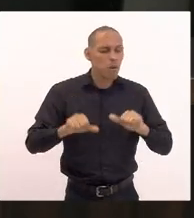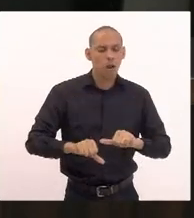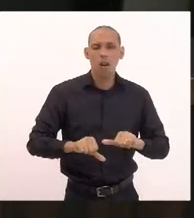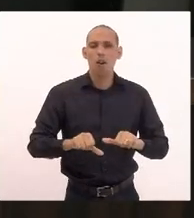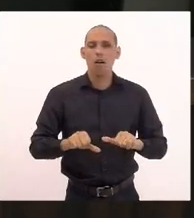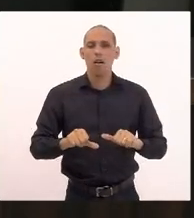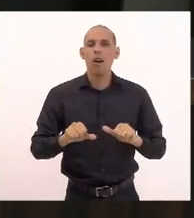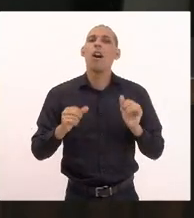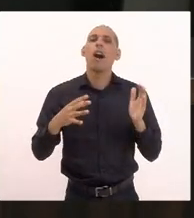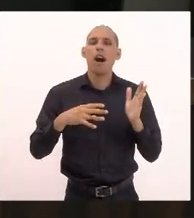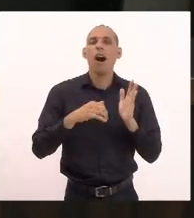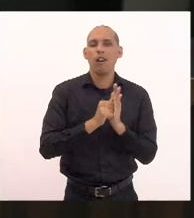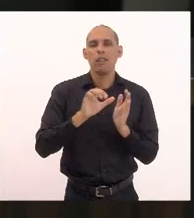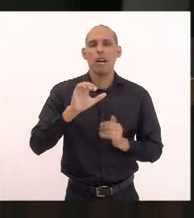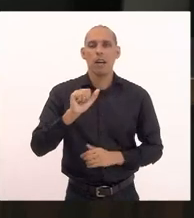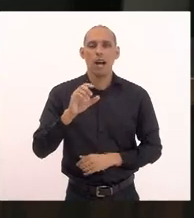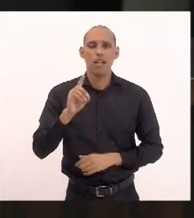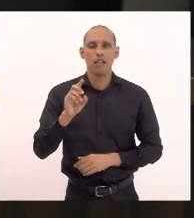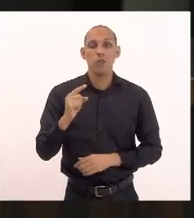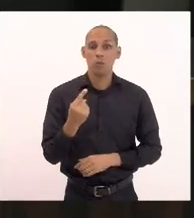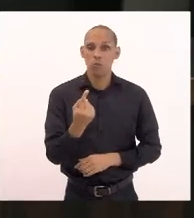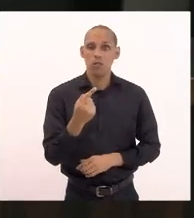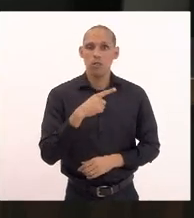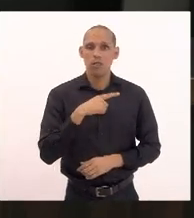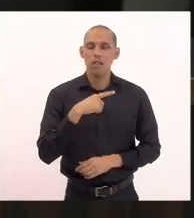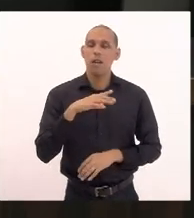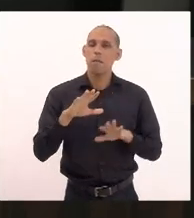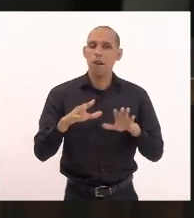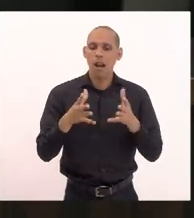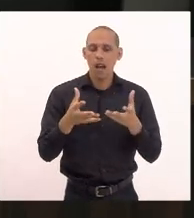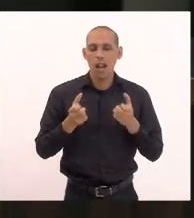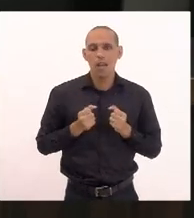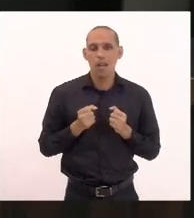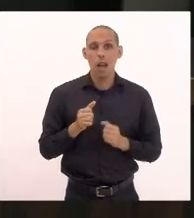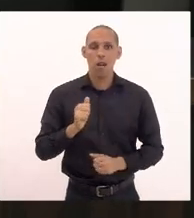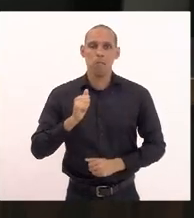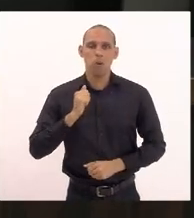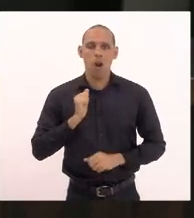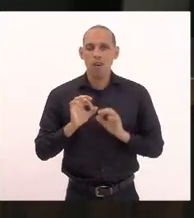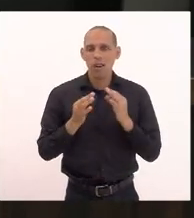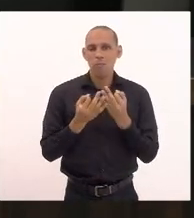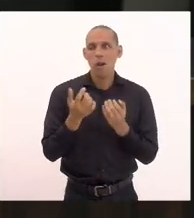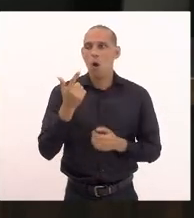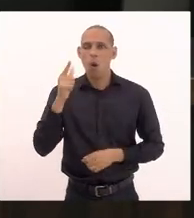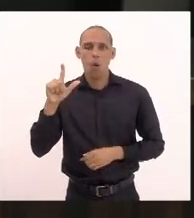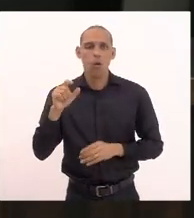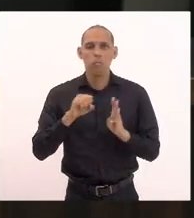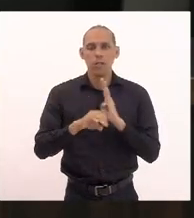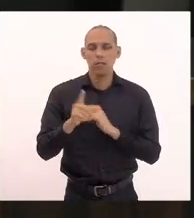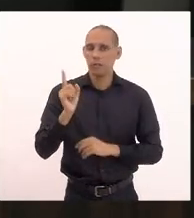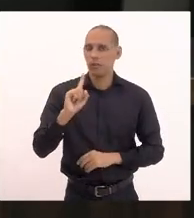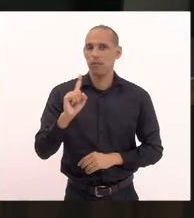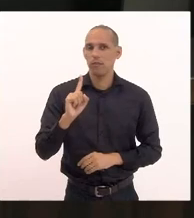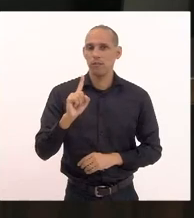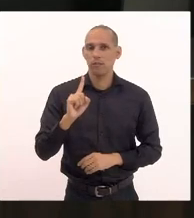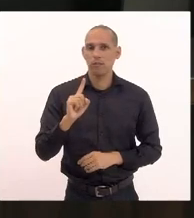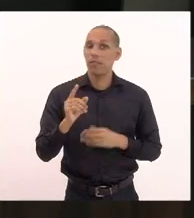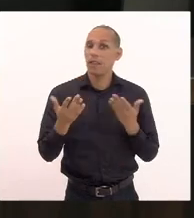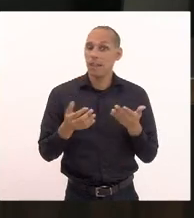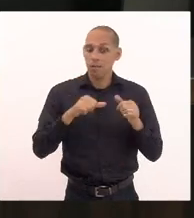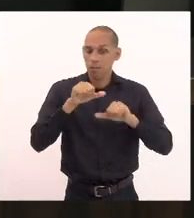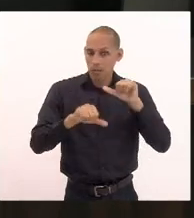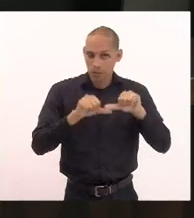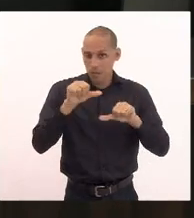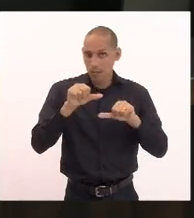cadastrada no CadÚnico, que não sejam beneficiárias do Bolsa Família ou outro benefício concedido pelo governo federal. Agora sim a